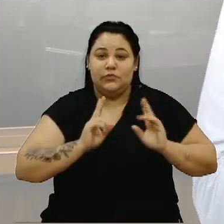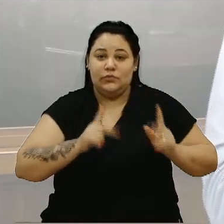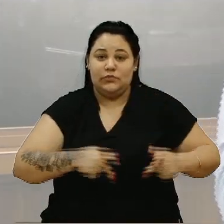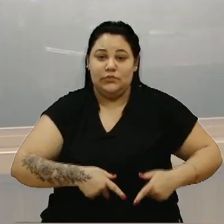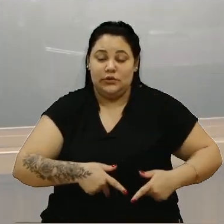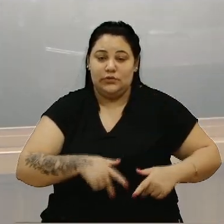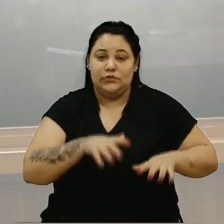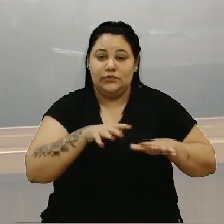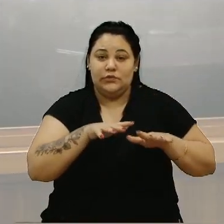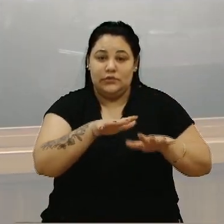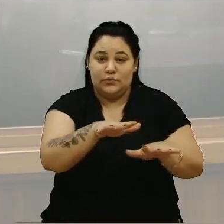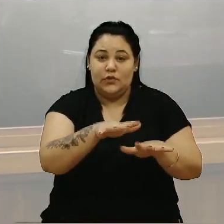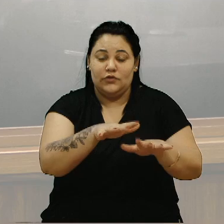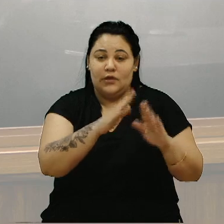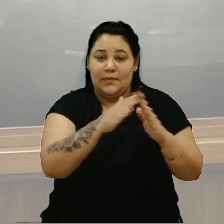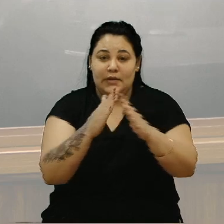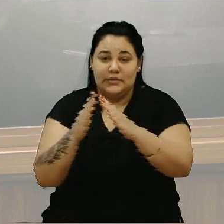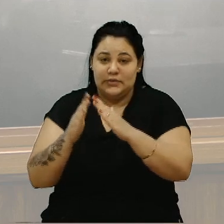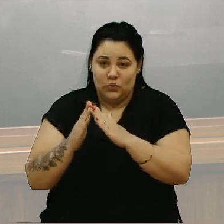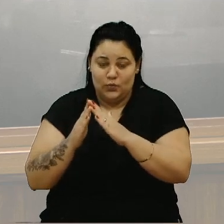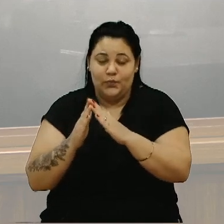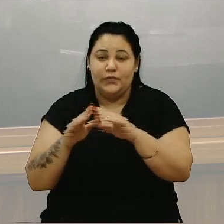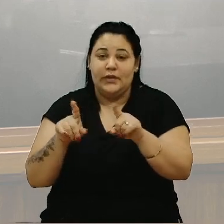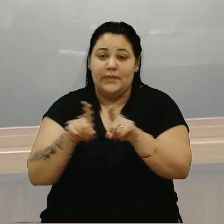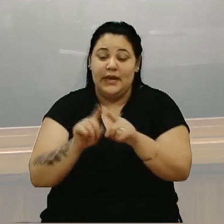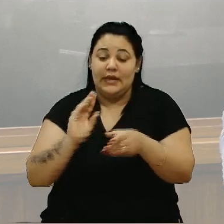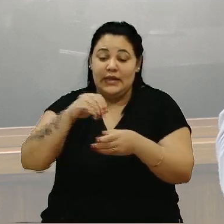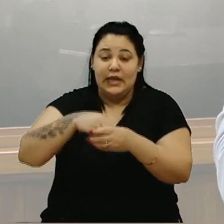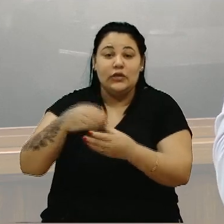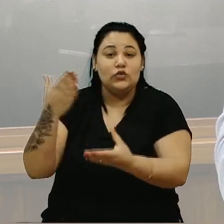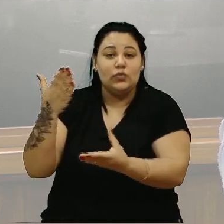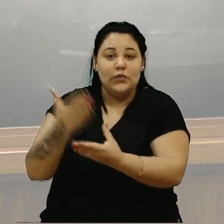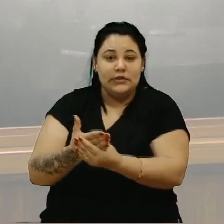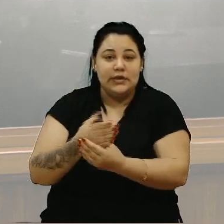número 122/2024, contido no processo